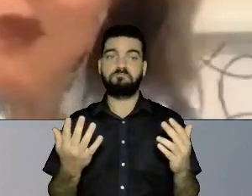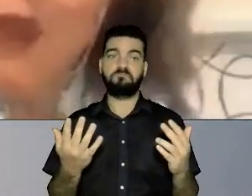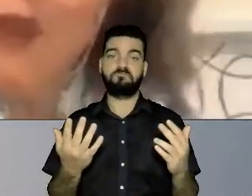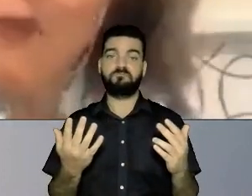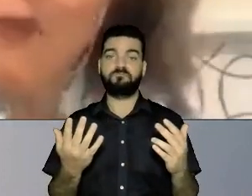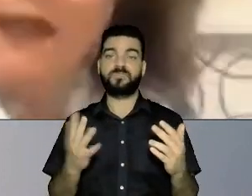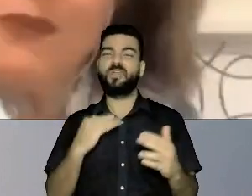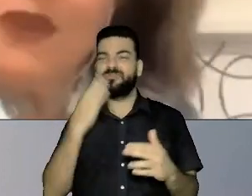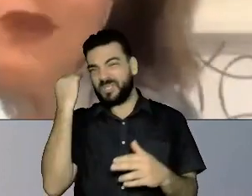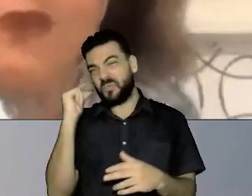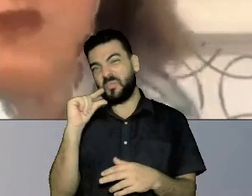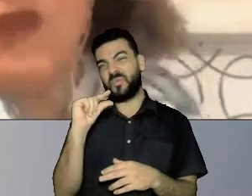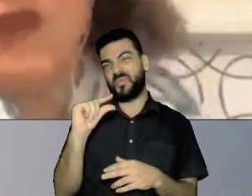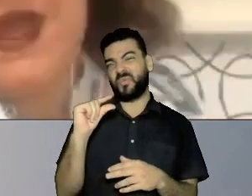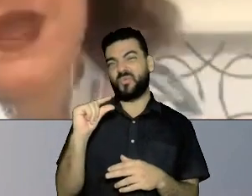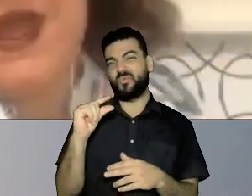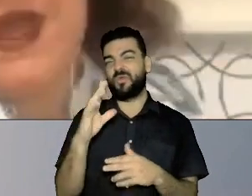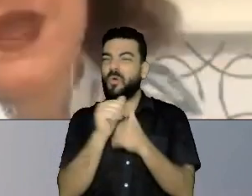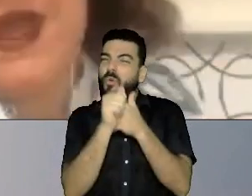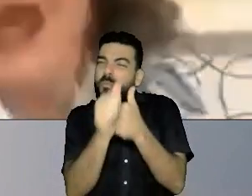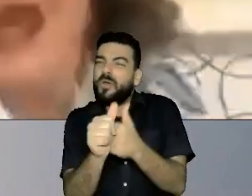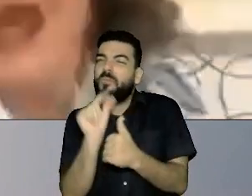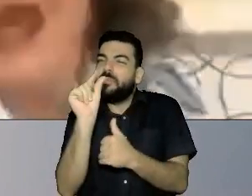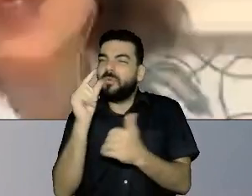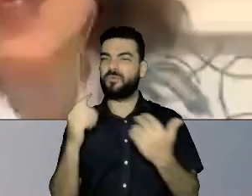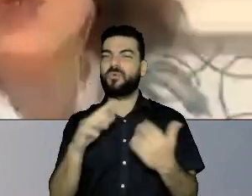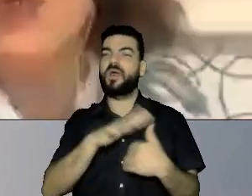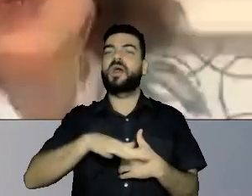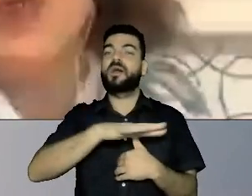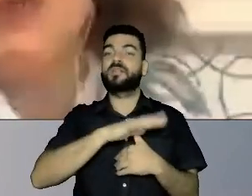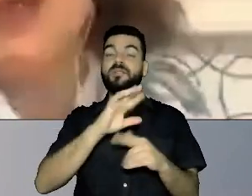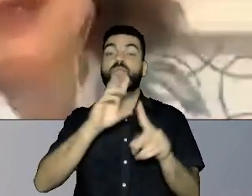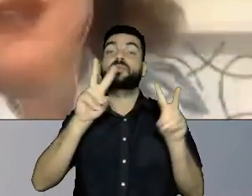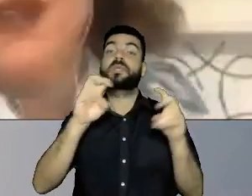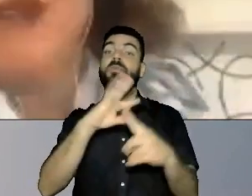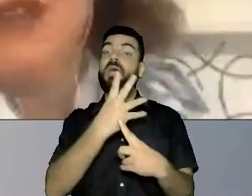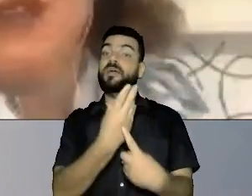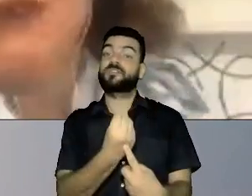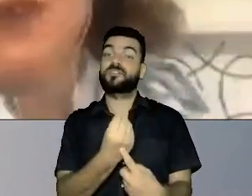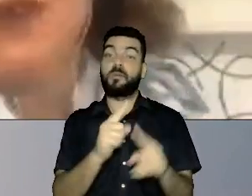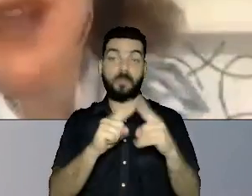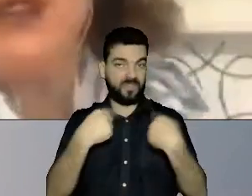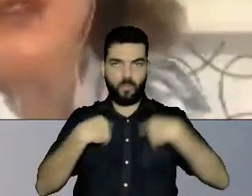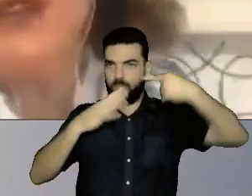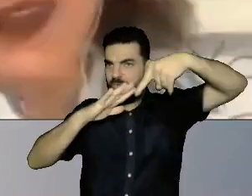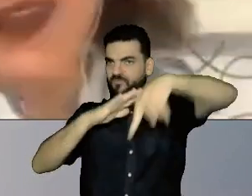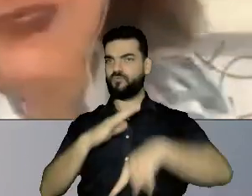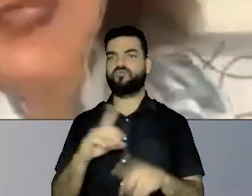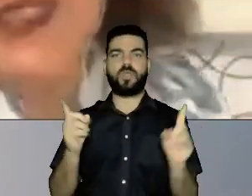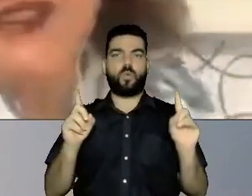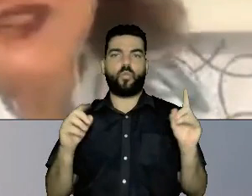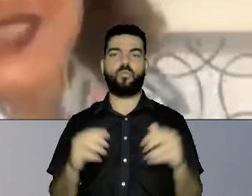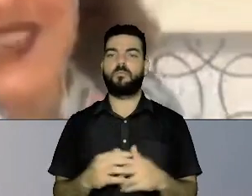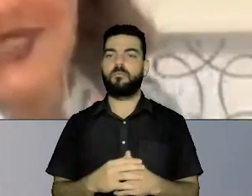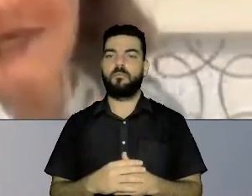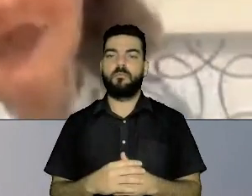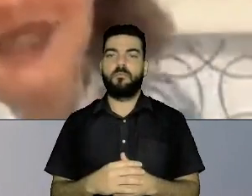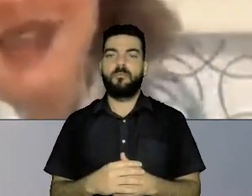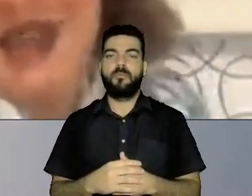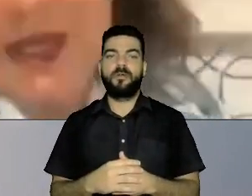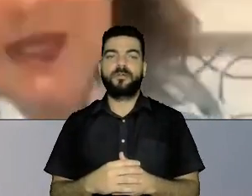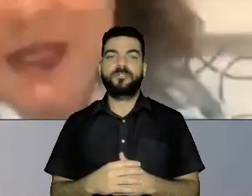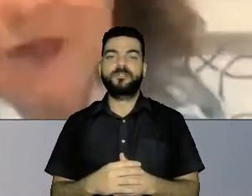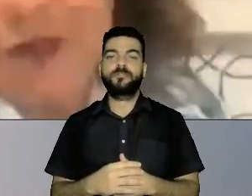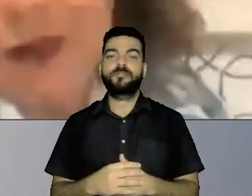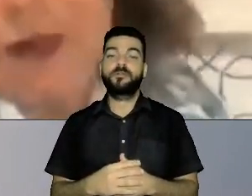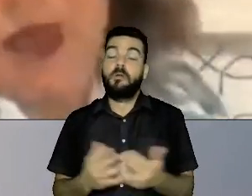saibamos um pouco, acompanhamos um pouco o tema da arte, não somos, talvez o meu lugar de fala hoje não fosse esse,